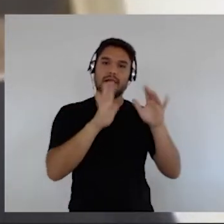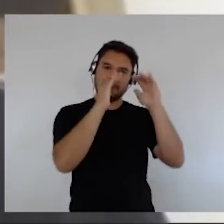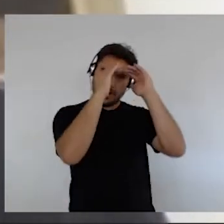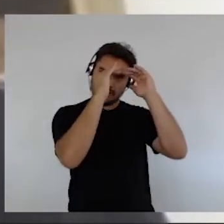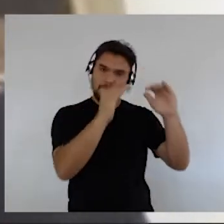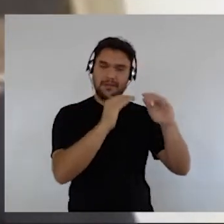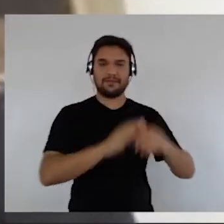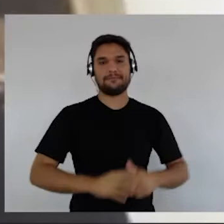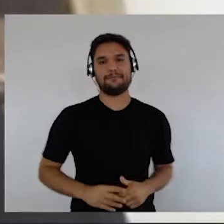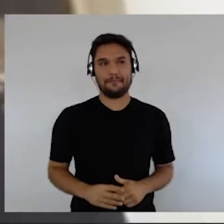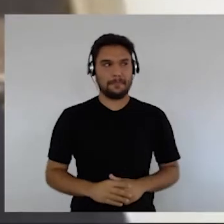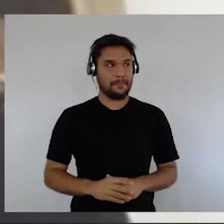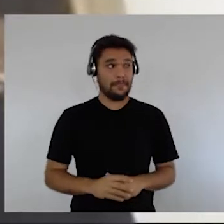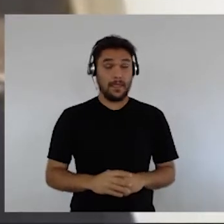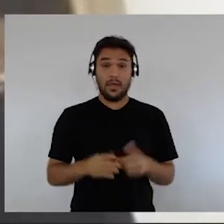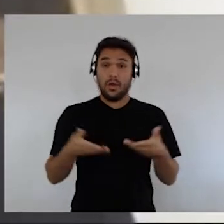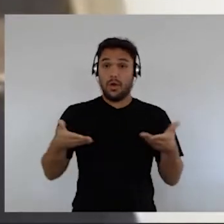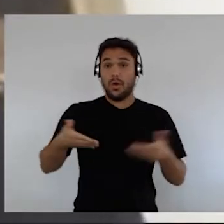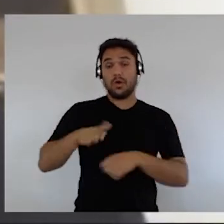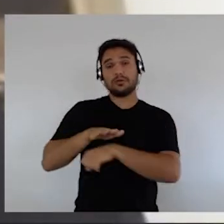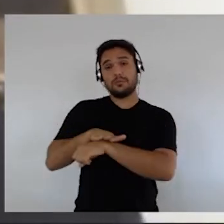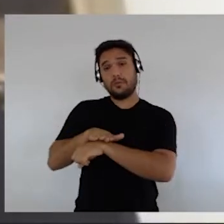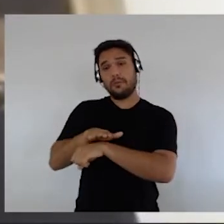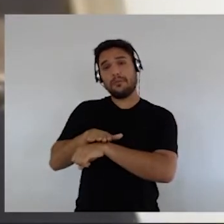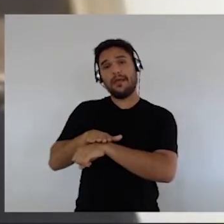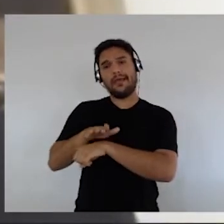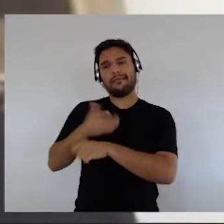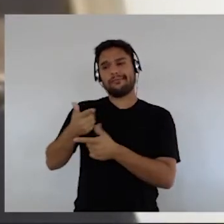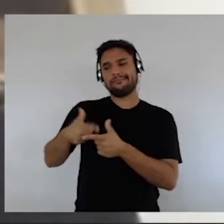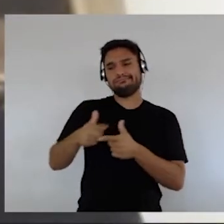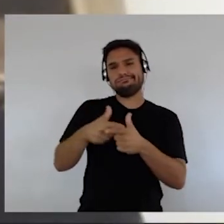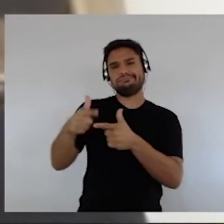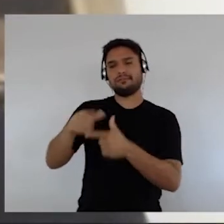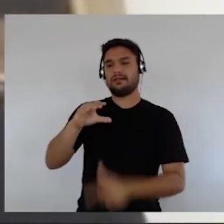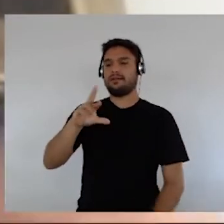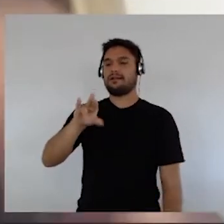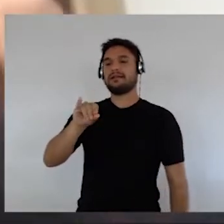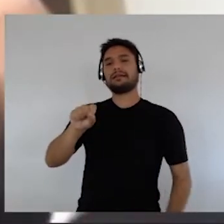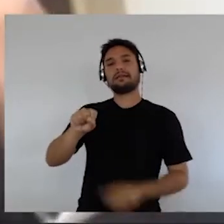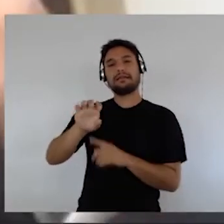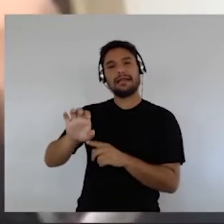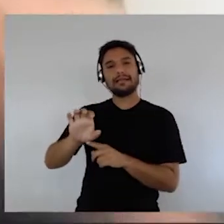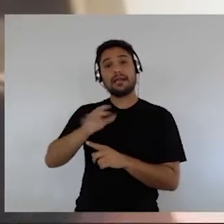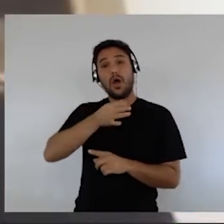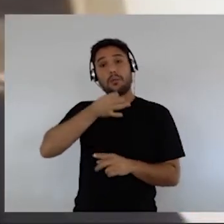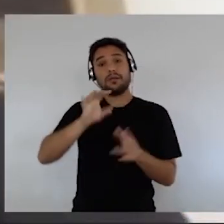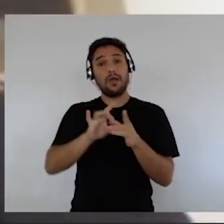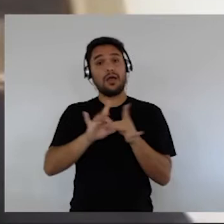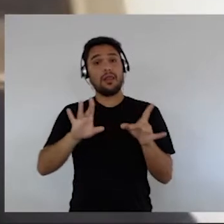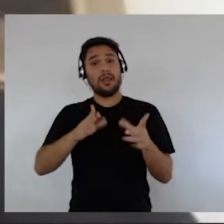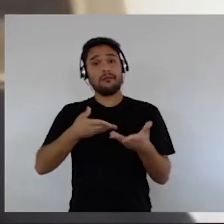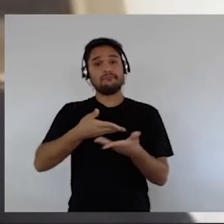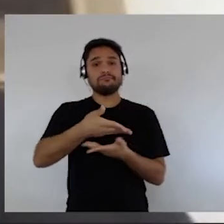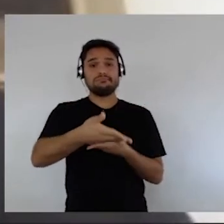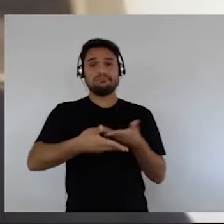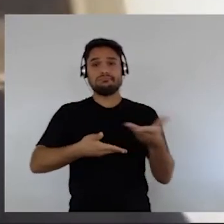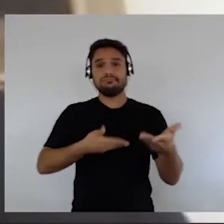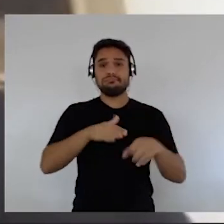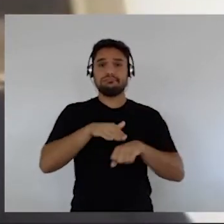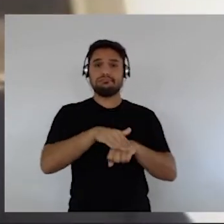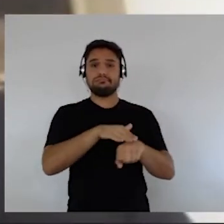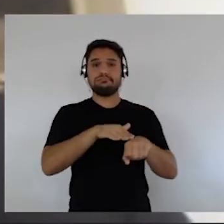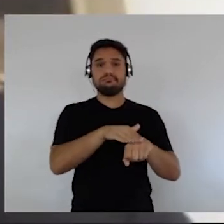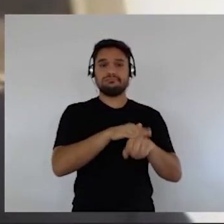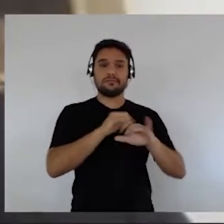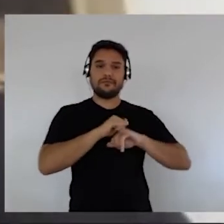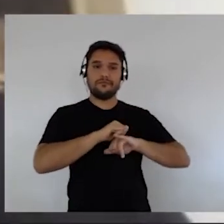ideias. Ainda mais em momentos de crise, a liberdade de expressão, os debates saudáveis e a difusão de